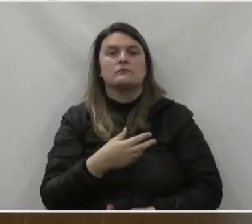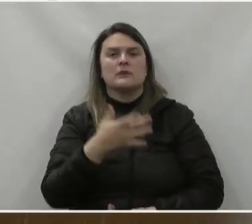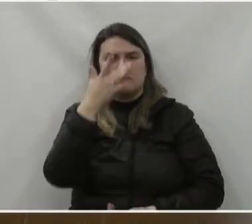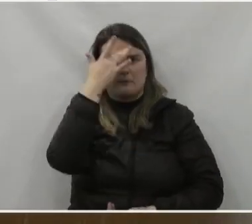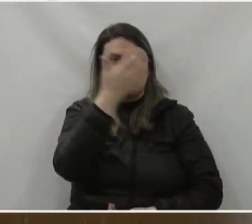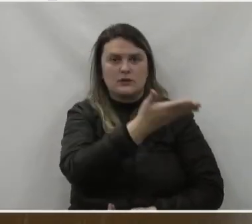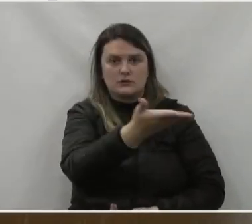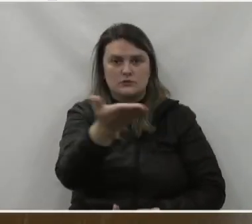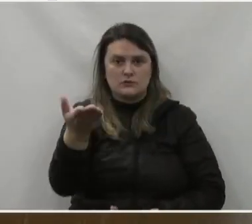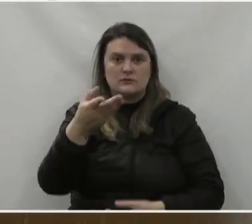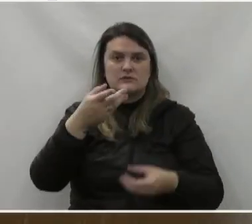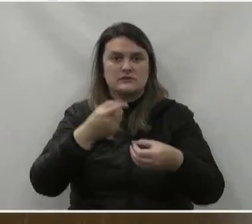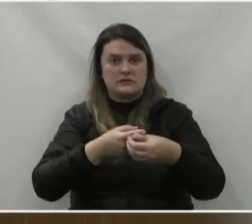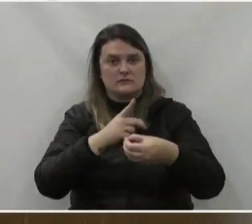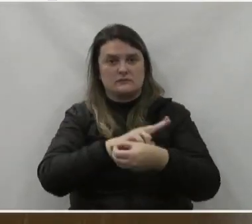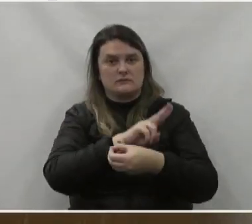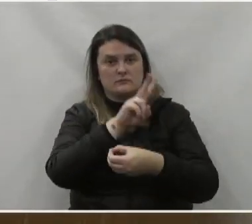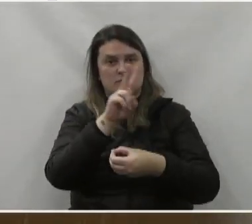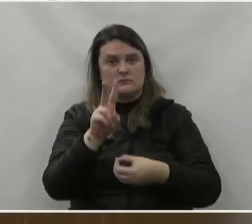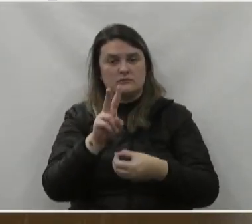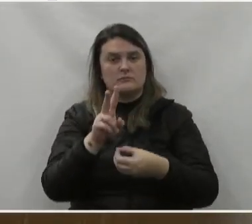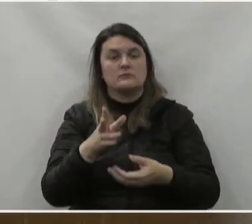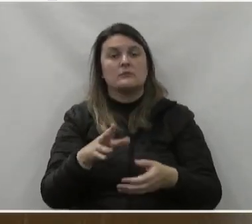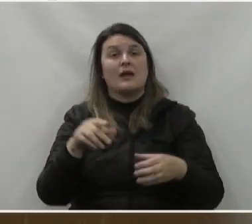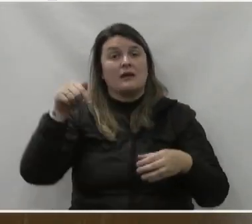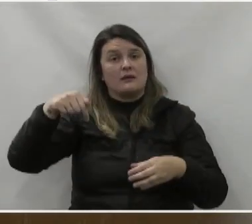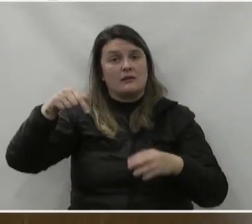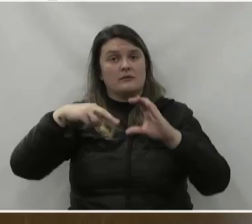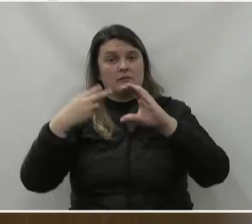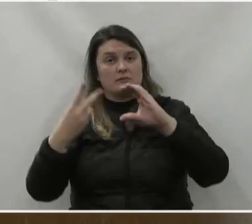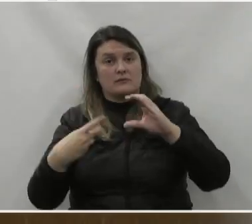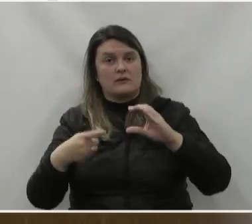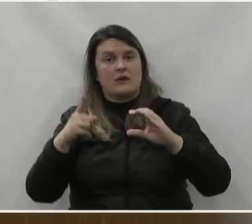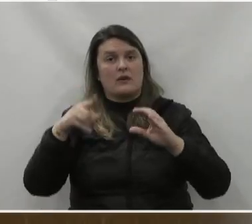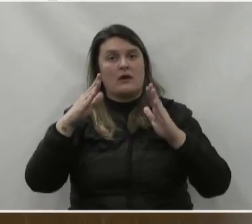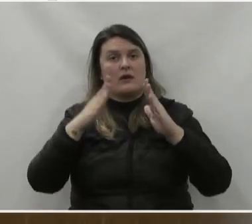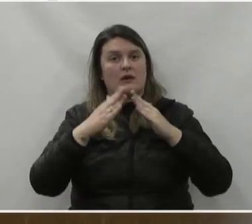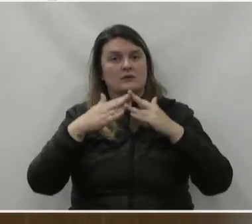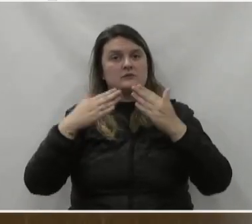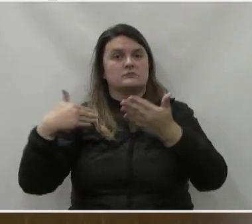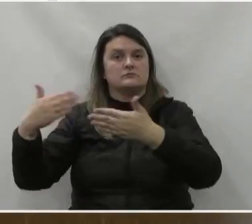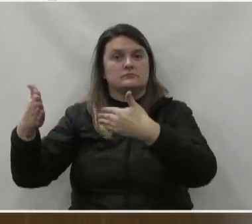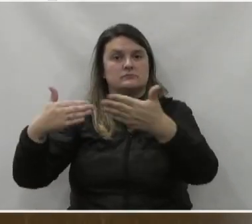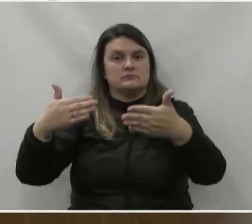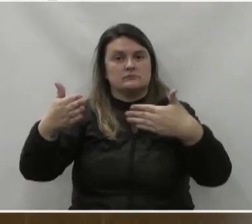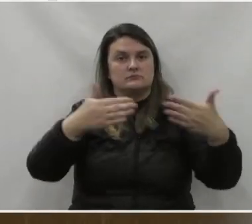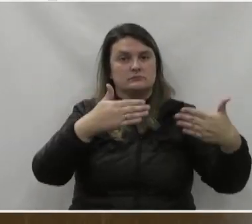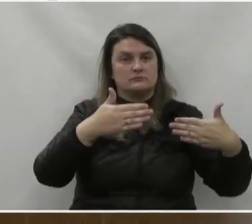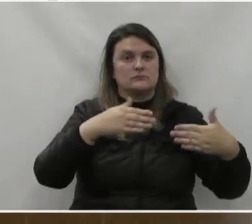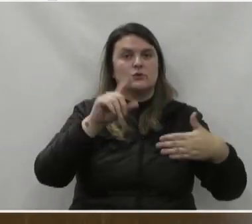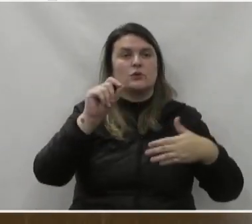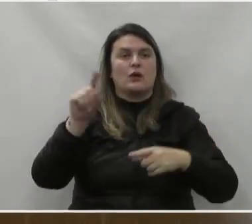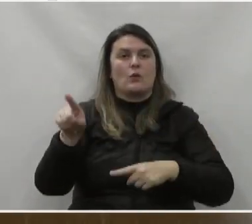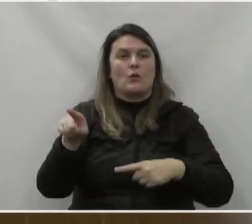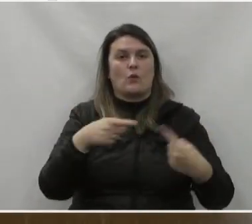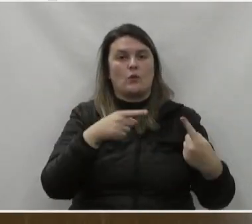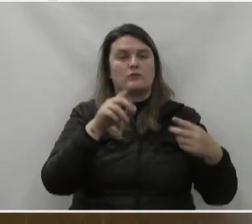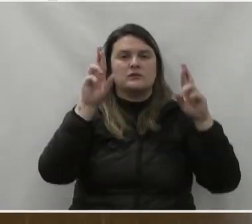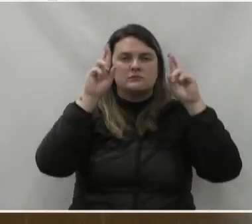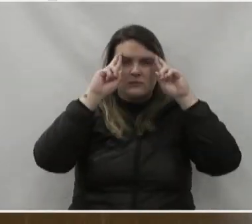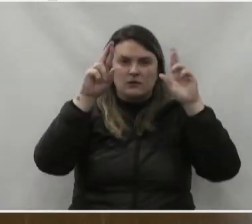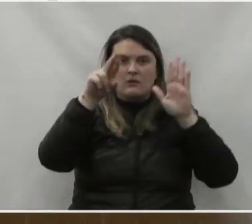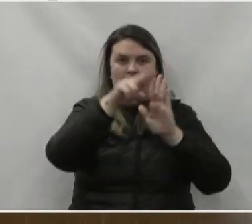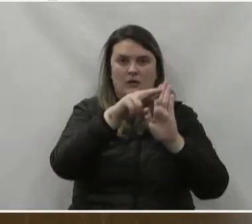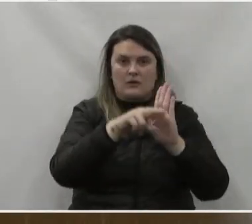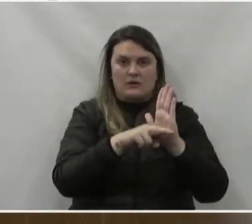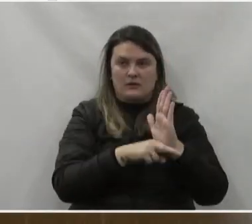cidadãs e cidadãos de Nona Vitória, a Câmara Municipal é a casa do diálogo, do contraditório e do respeito às regras